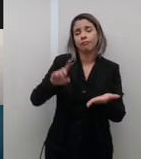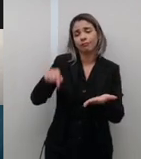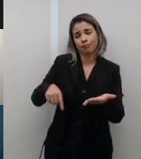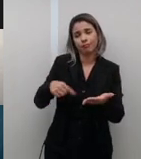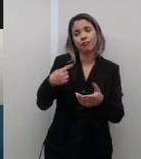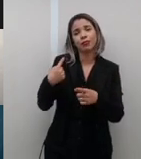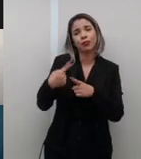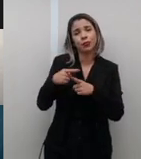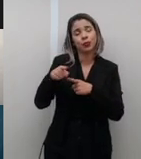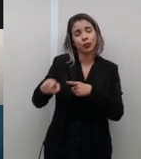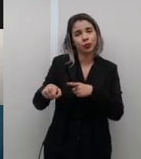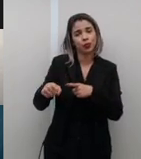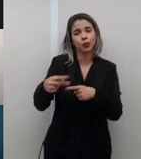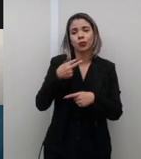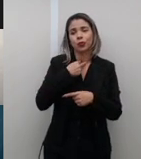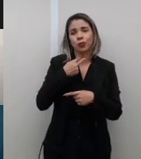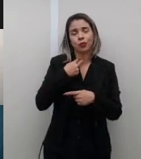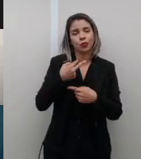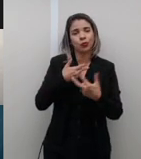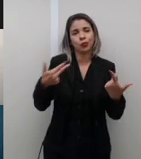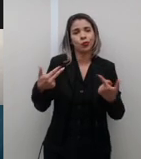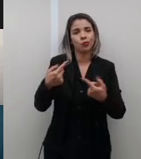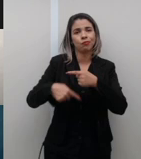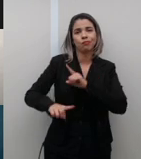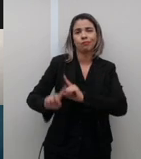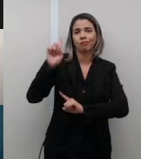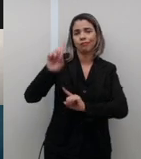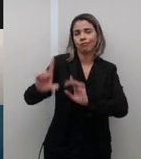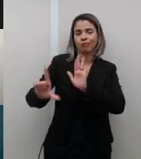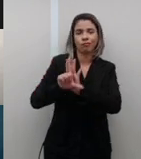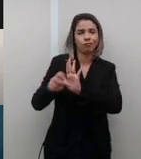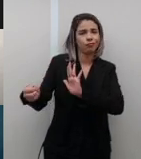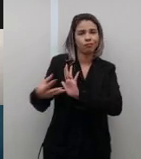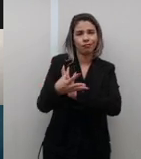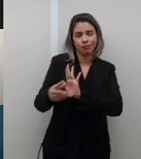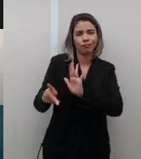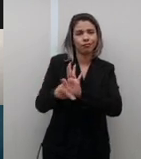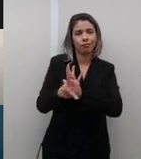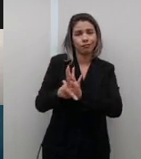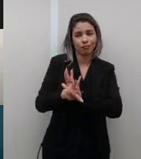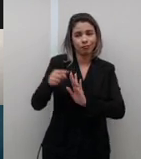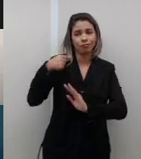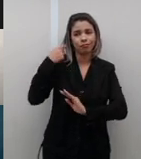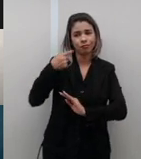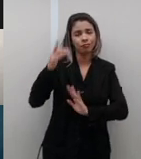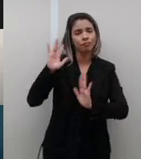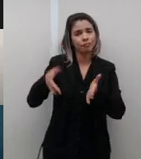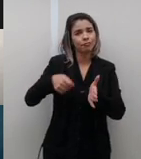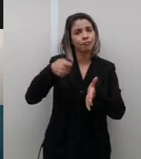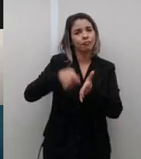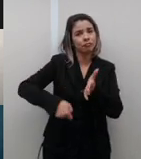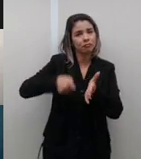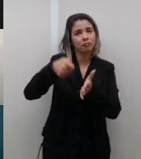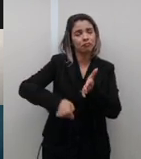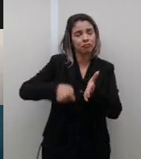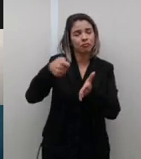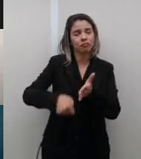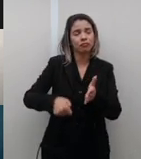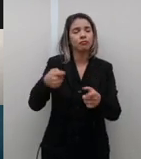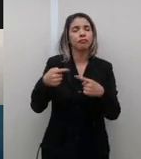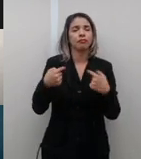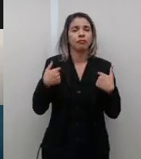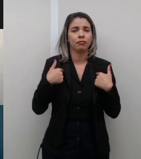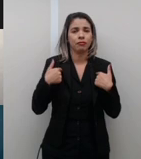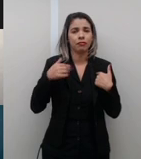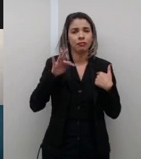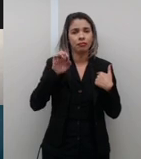aplicação retroativo da nova lei de probidade, a advogada vem insistindo, não tive tempo, foi final de junho, o TSE absorveu,